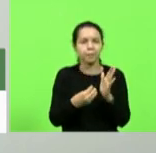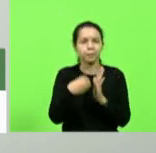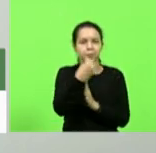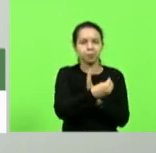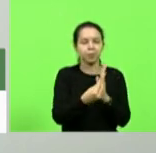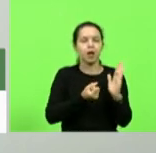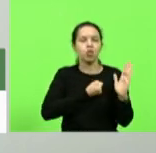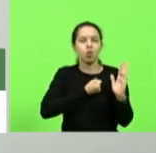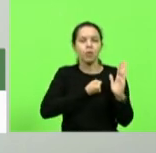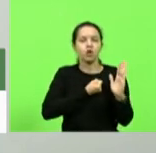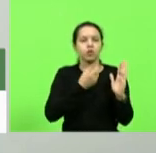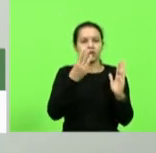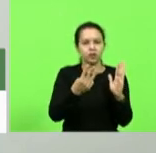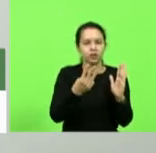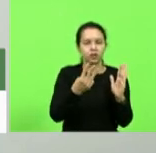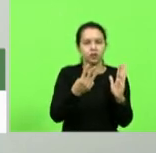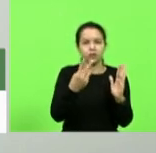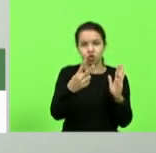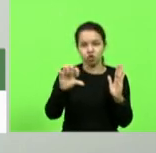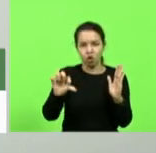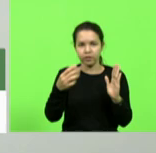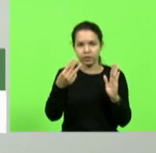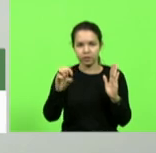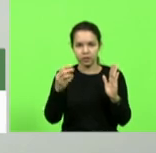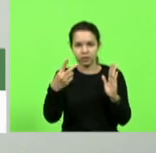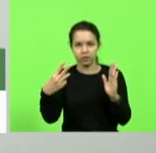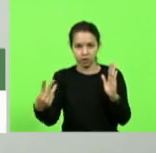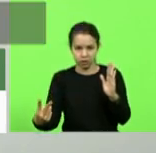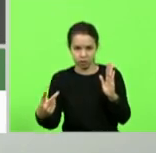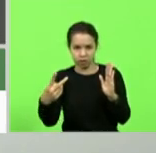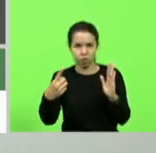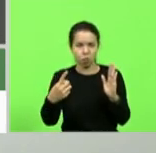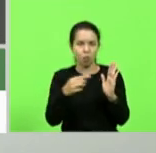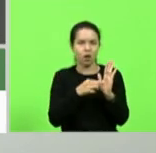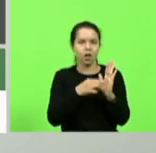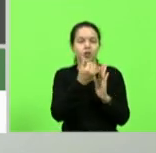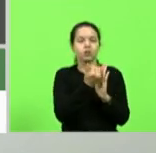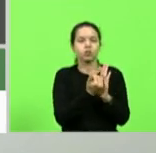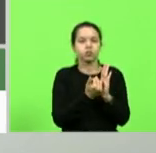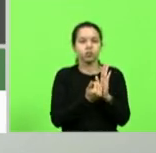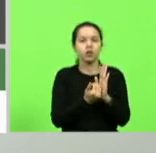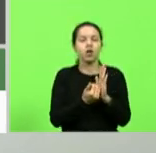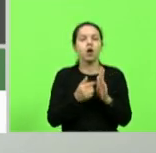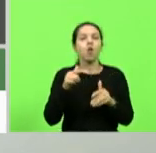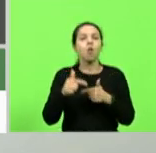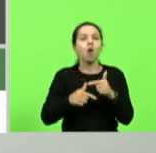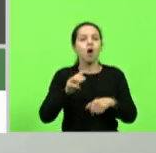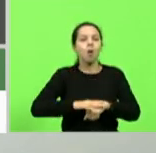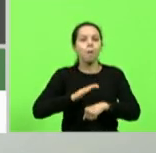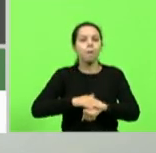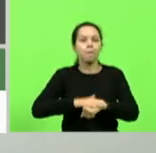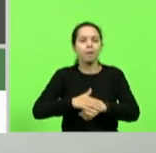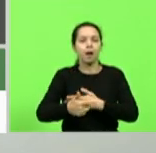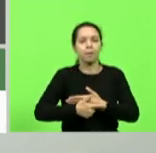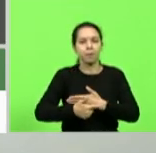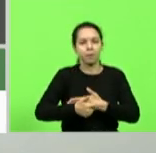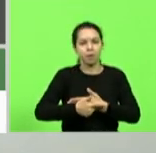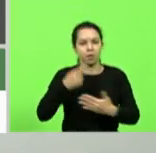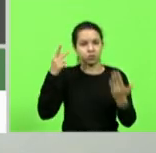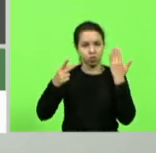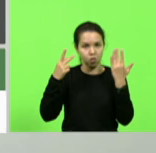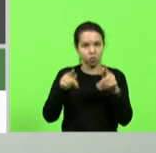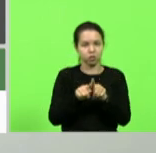29, 30 e 31 as atribuições do psicólogo e do assistente social na